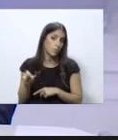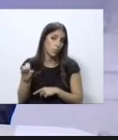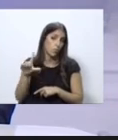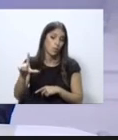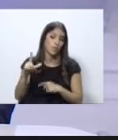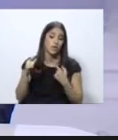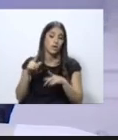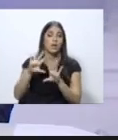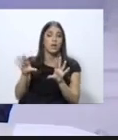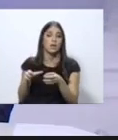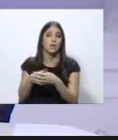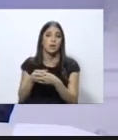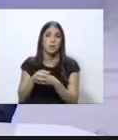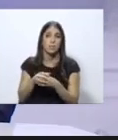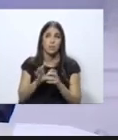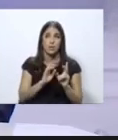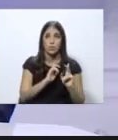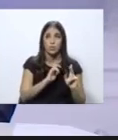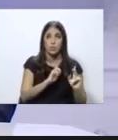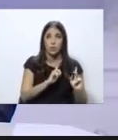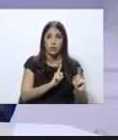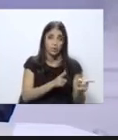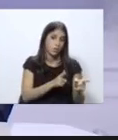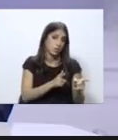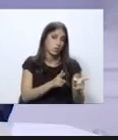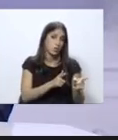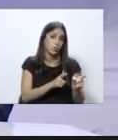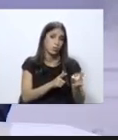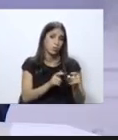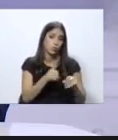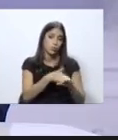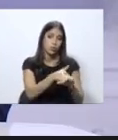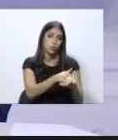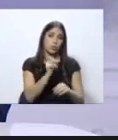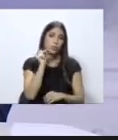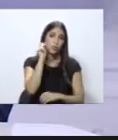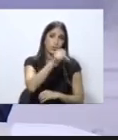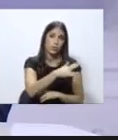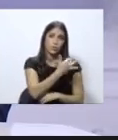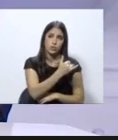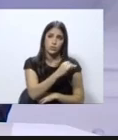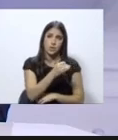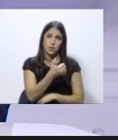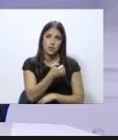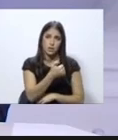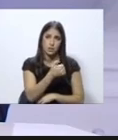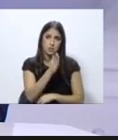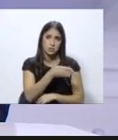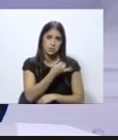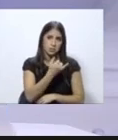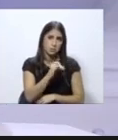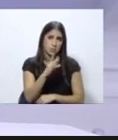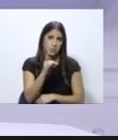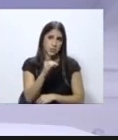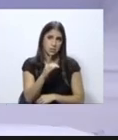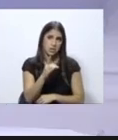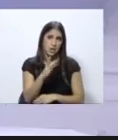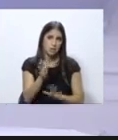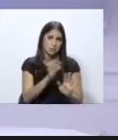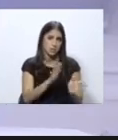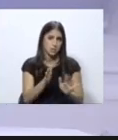equipa desde que o Jurgen Klopp foi para o Liverpool, julgo que 2015-2016, um ano mais, um ano menos,